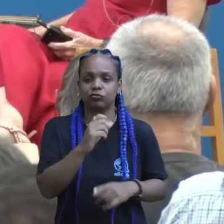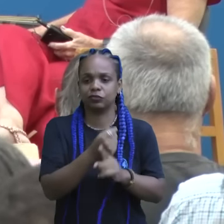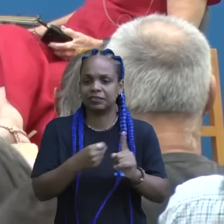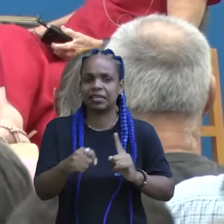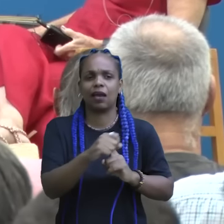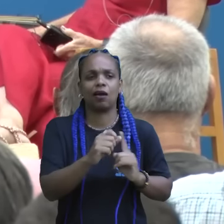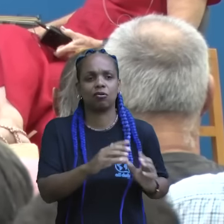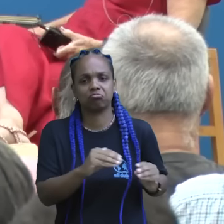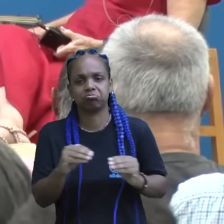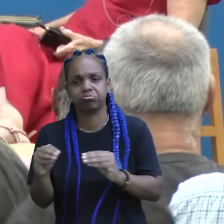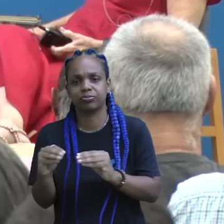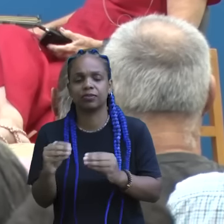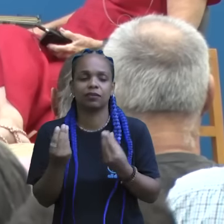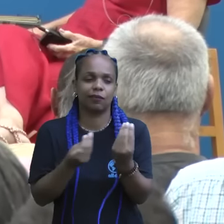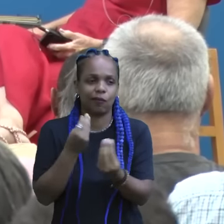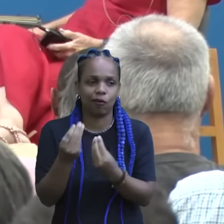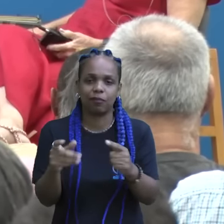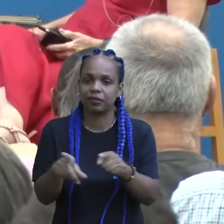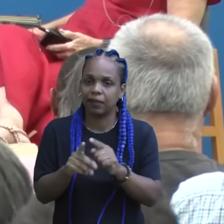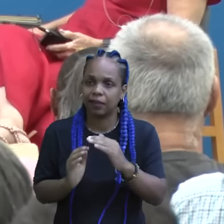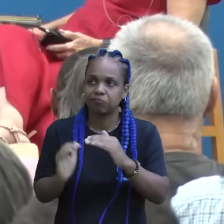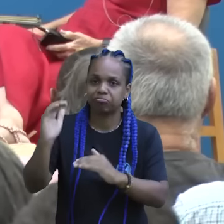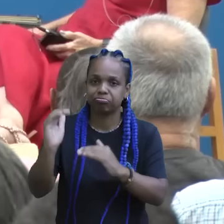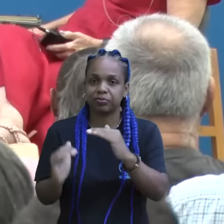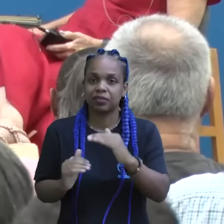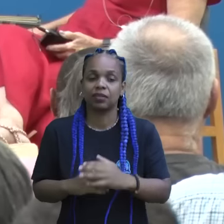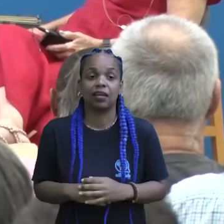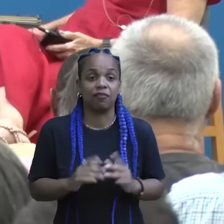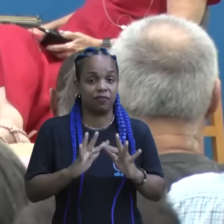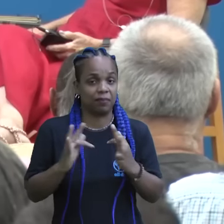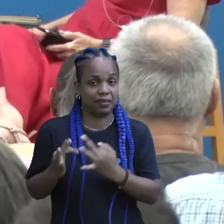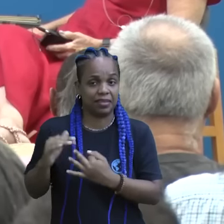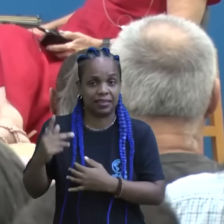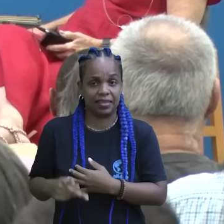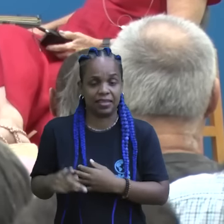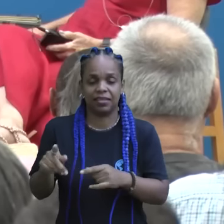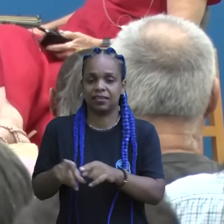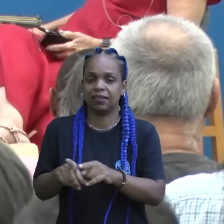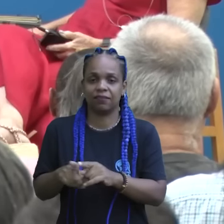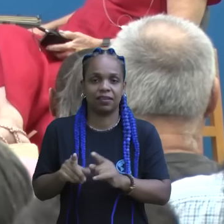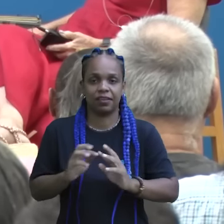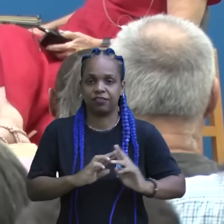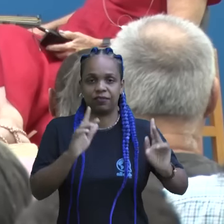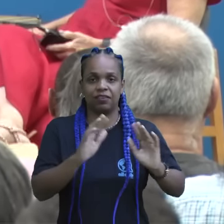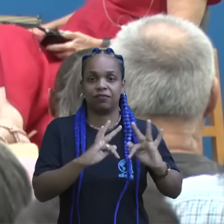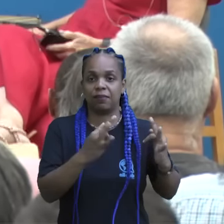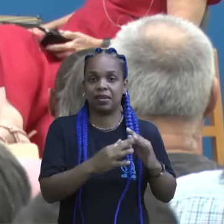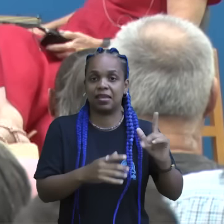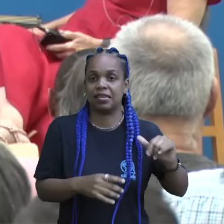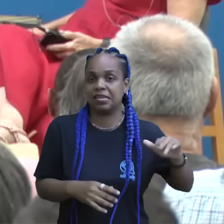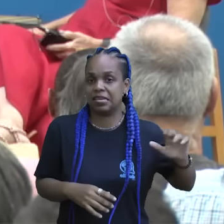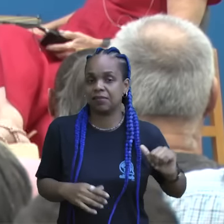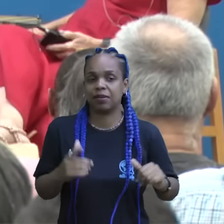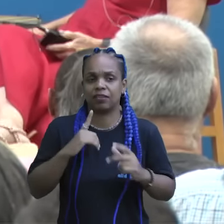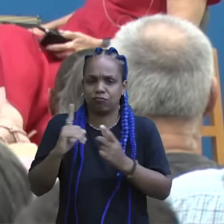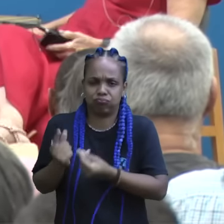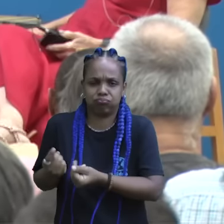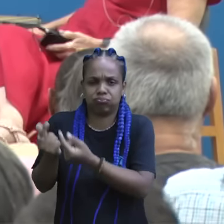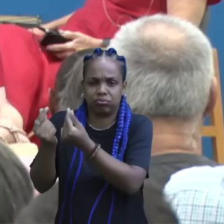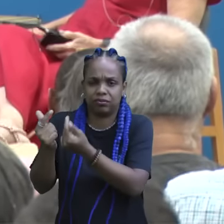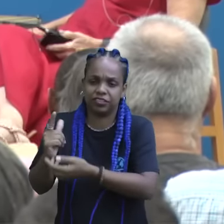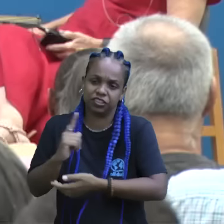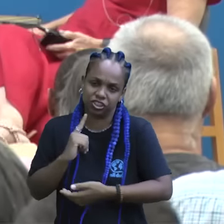de Lima, era uma família bem aquinhoada, mas que Dostoiévski não se via